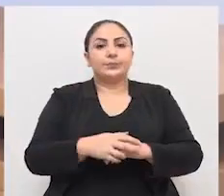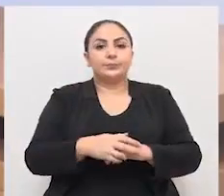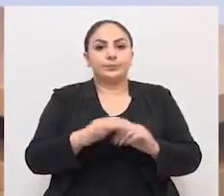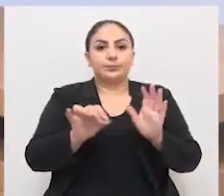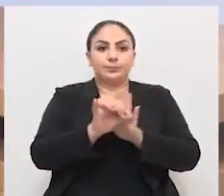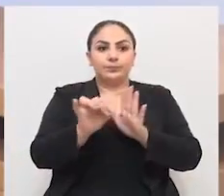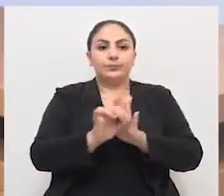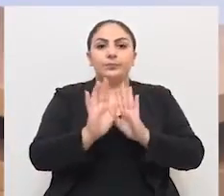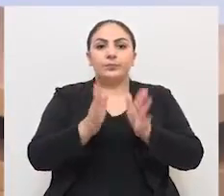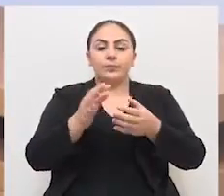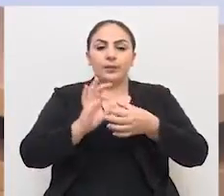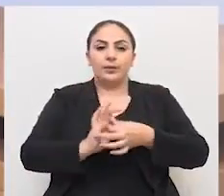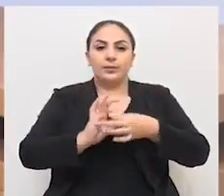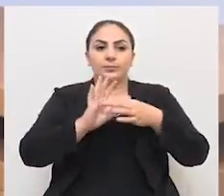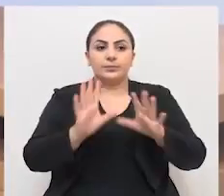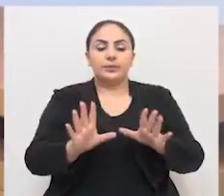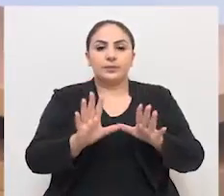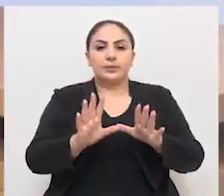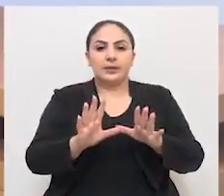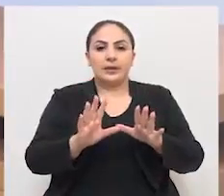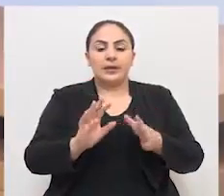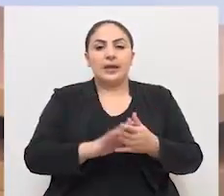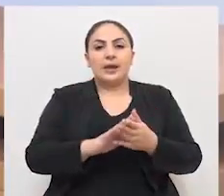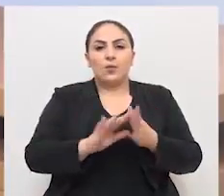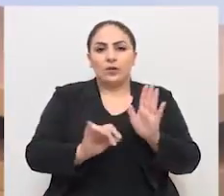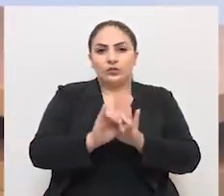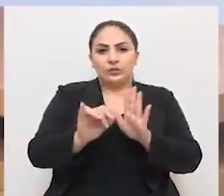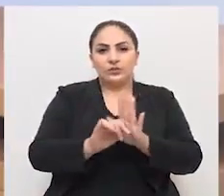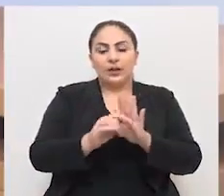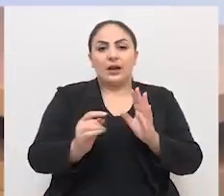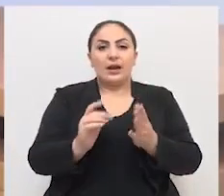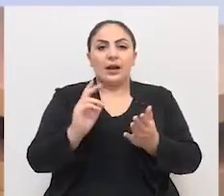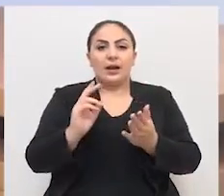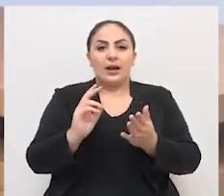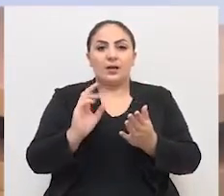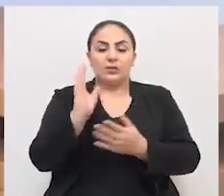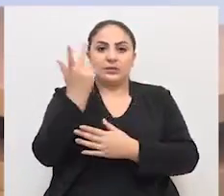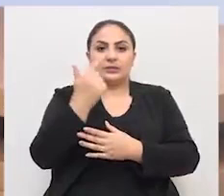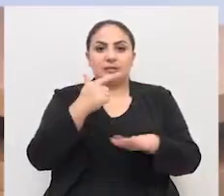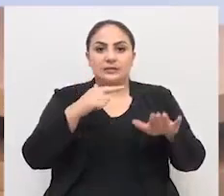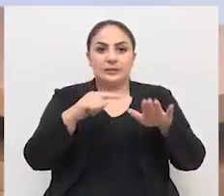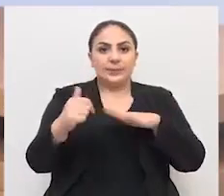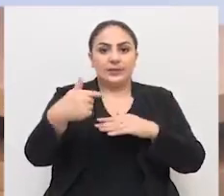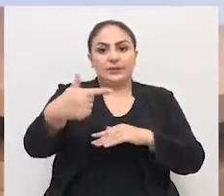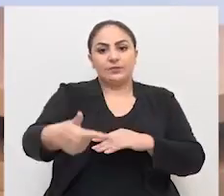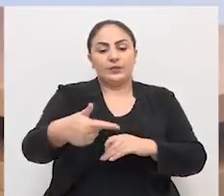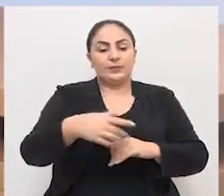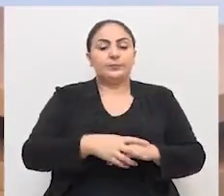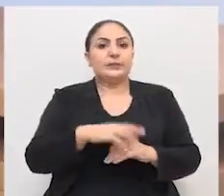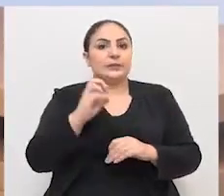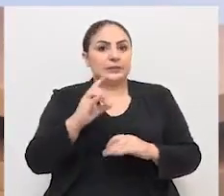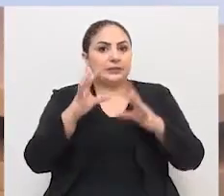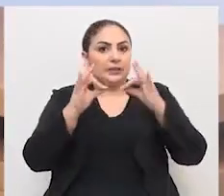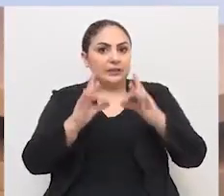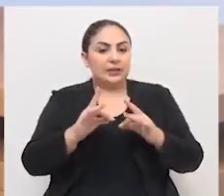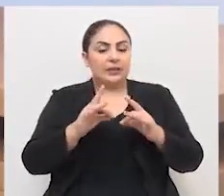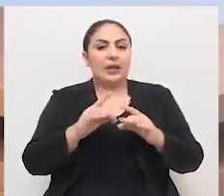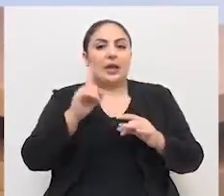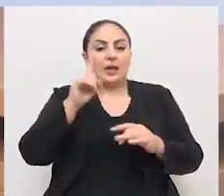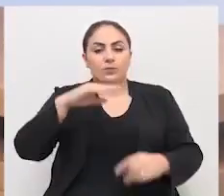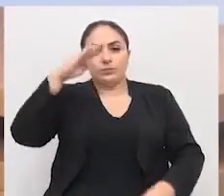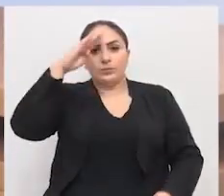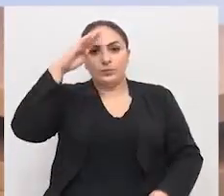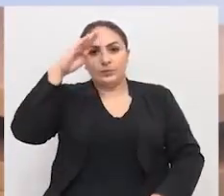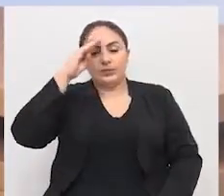O edital já foi lançado e o pregão eletrônico está marcado para a próxima semana. Quem tem os detalhes